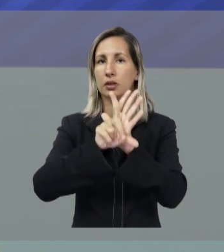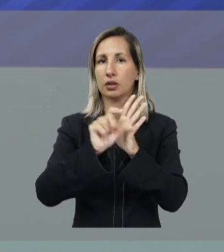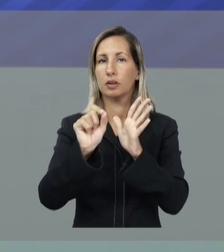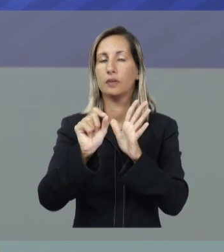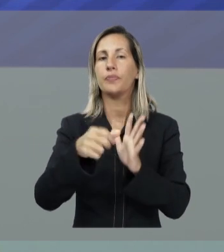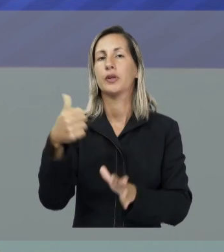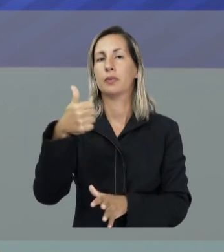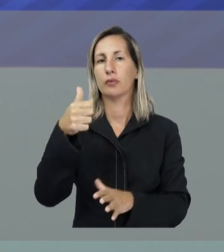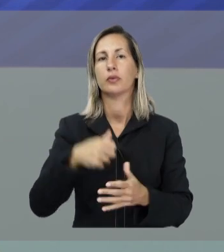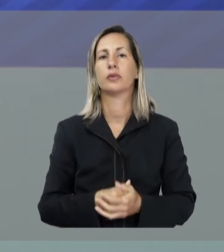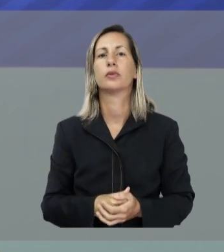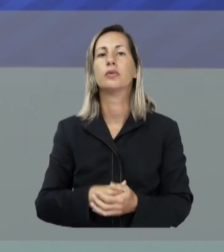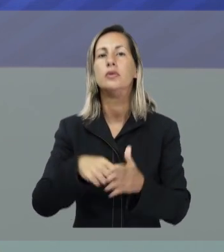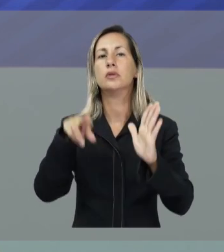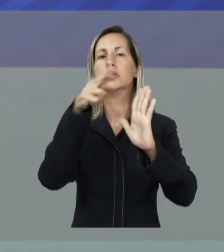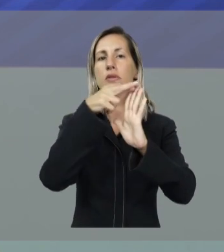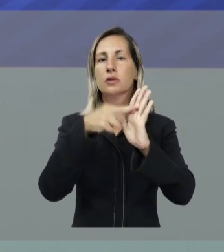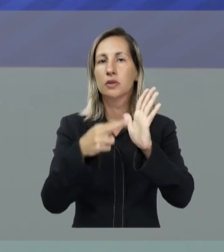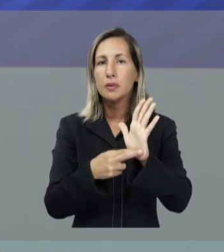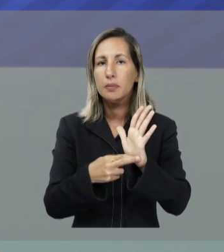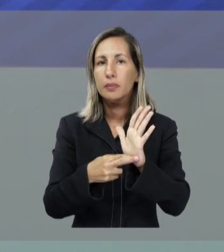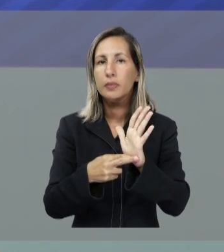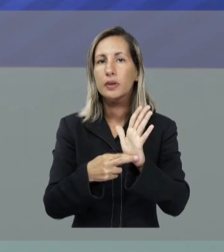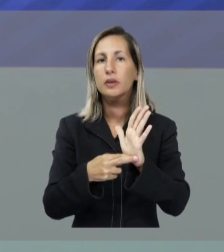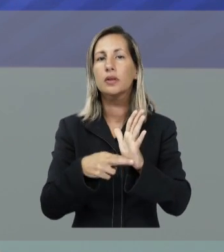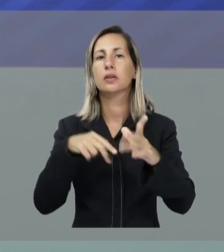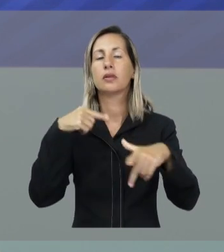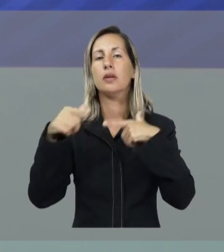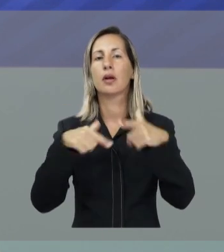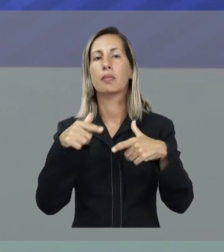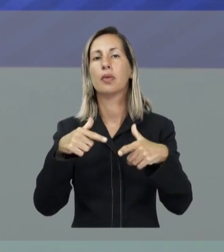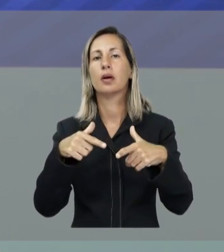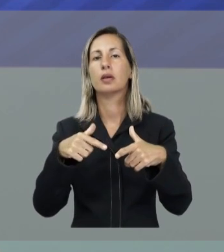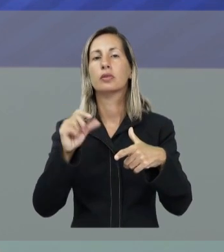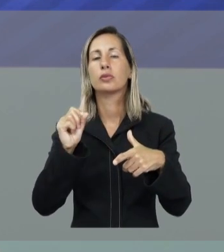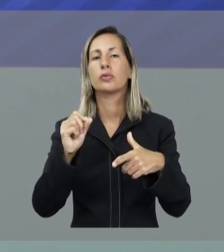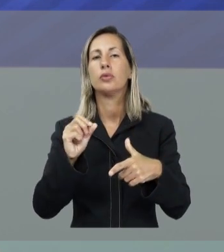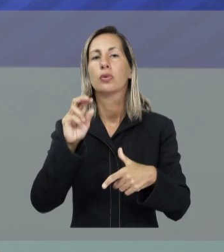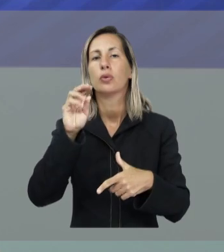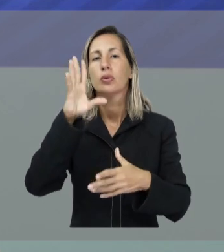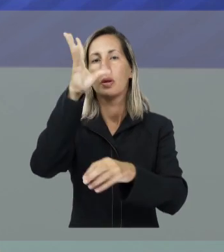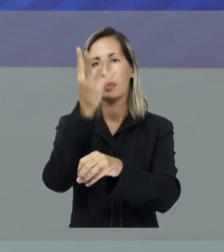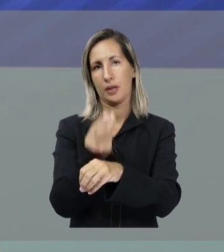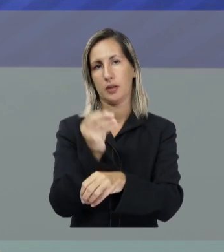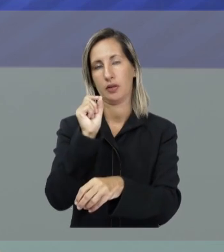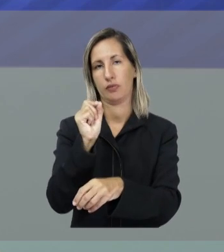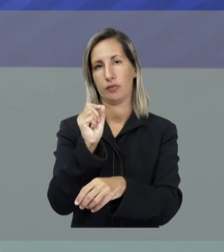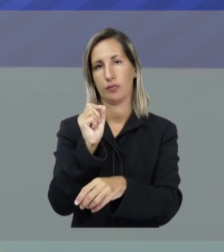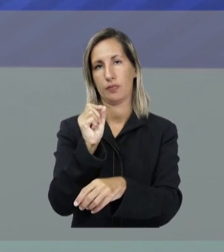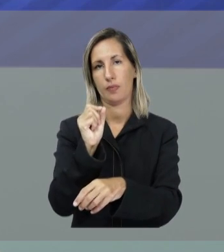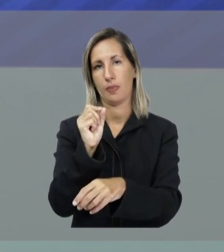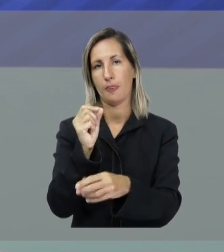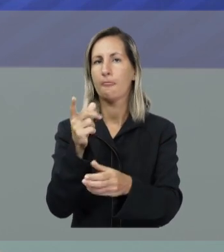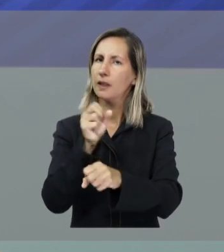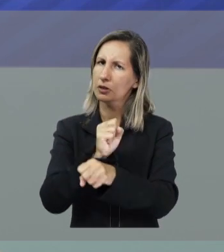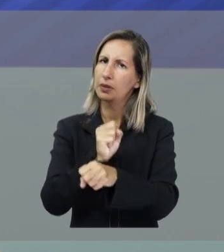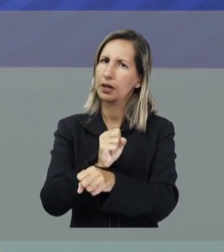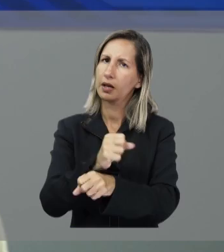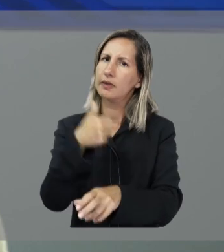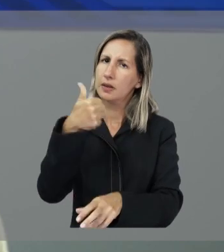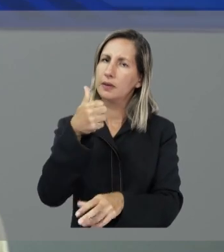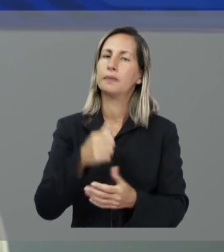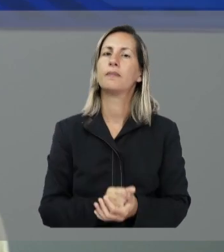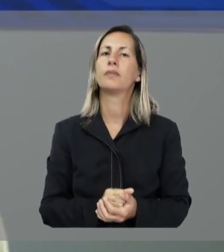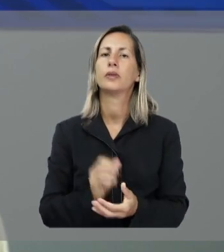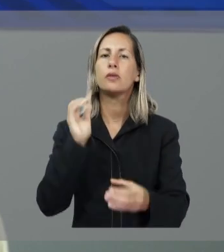recentemente aprovado, que regulamenta a atividade dos motoristas por aplicativo. Vereadora, a votação foi o que a senhora esperava mesmo?